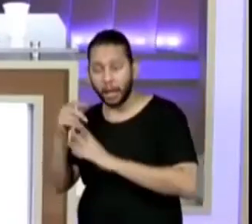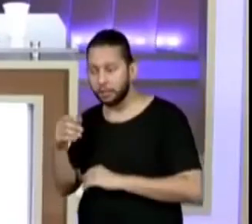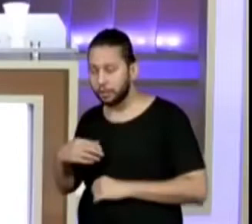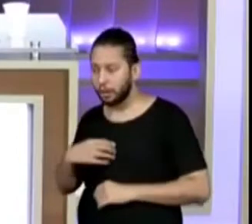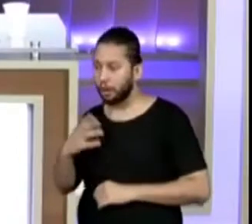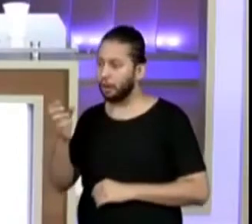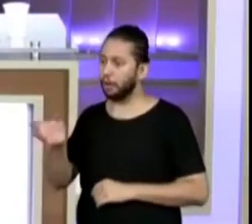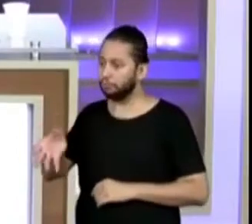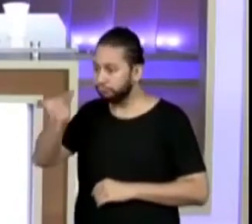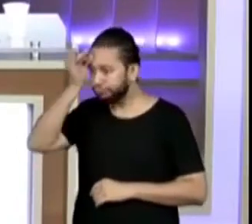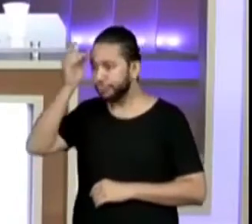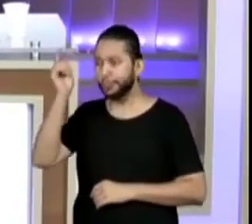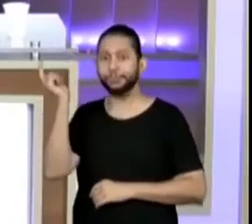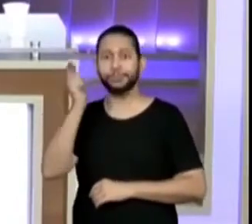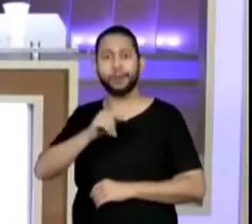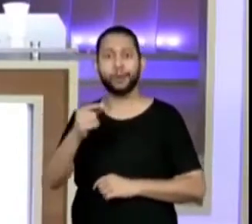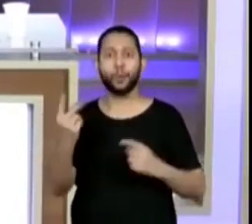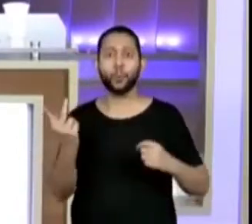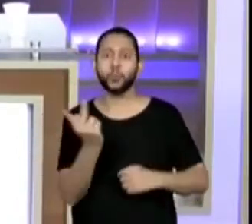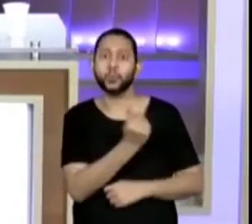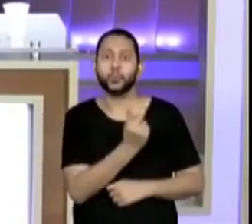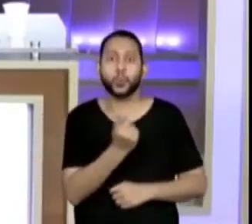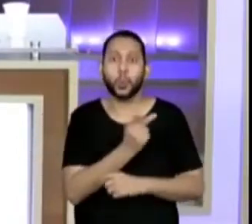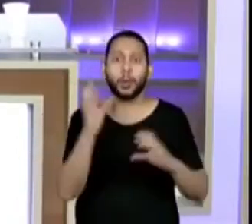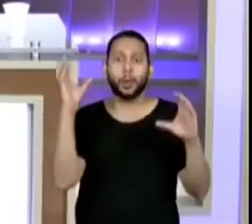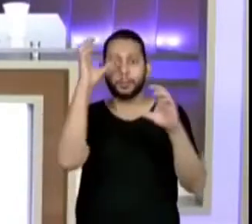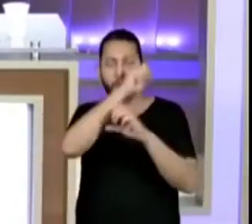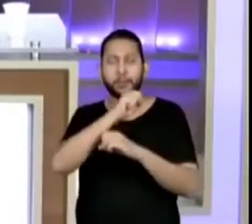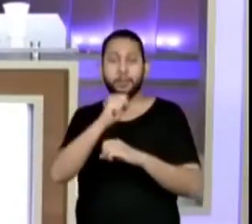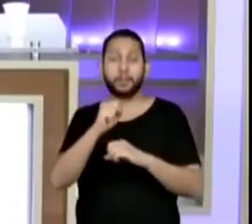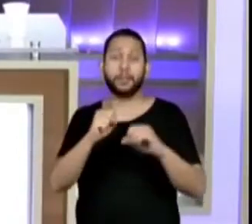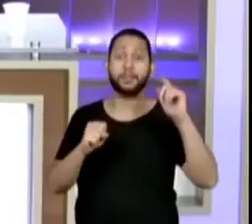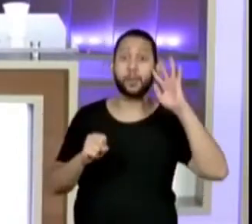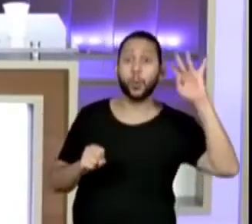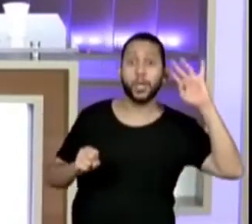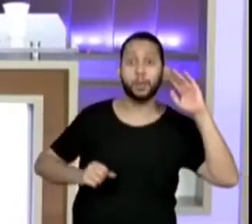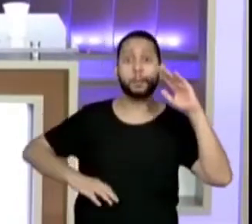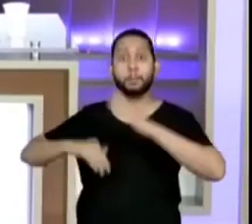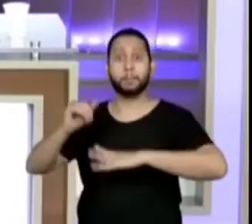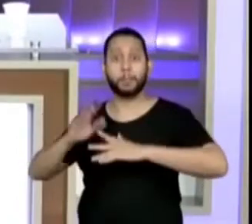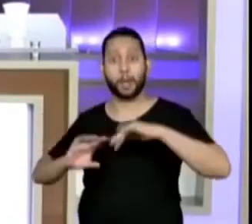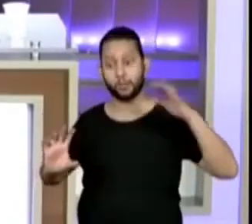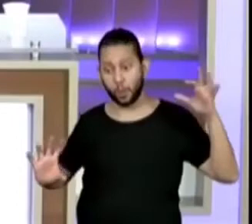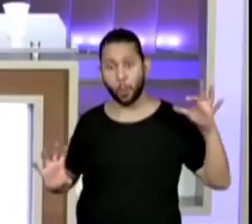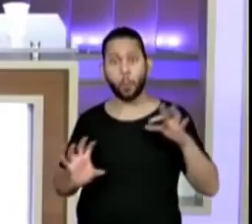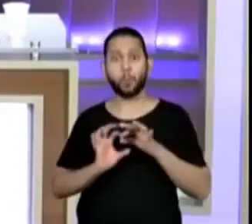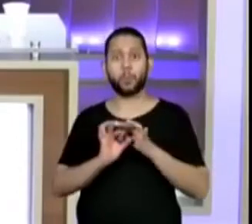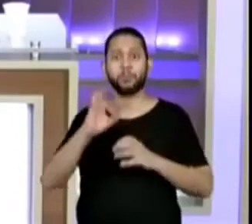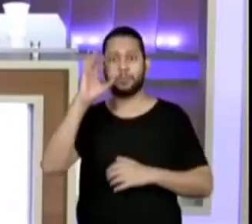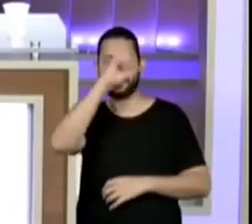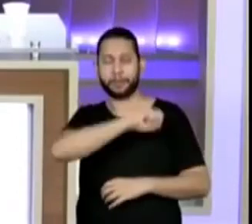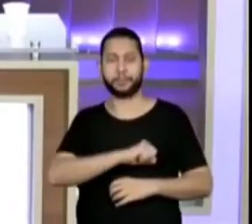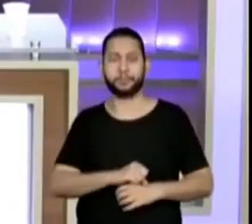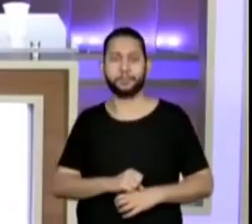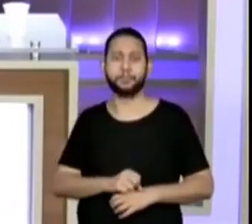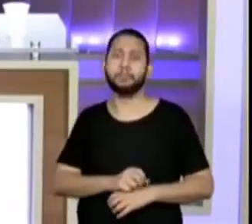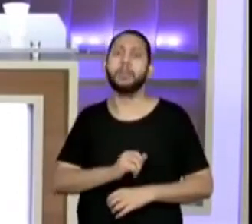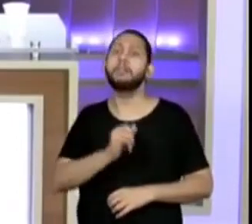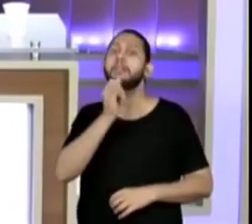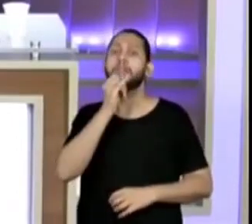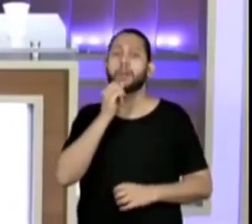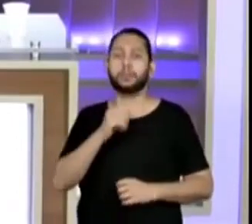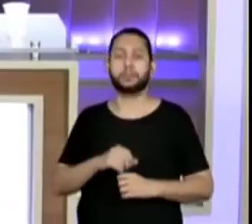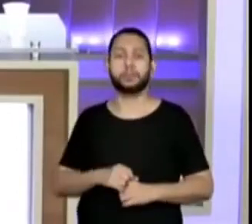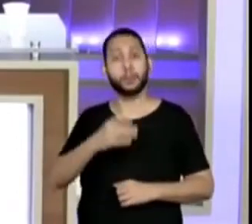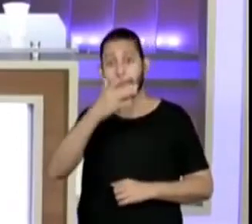conhecimento para a realidade, para o seu dia a dia. E vocês vão ver que esse conhecimento é muito importante para se construir uma casa, por exemplo. Tá?